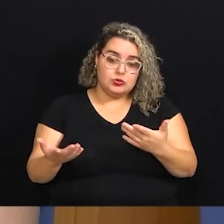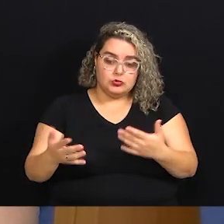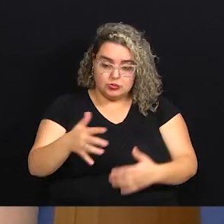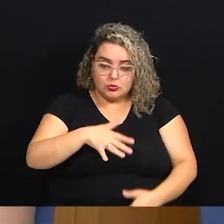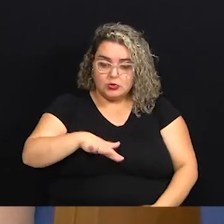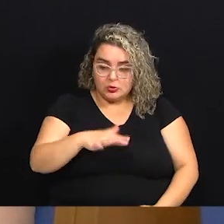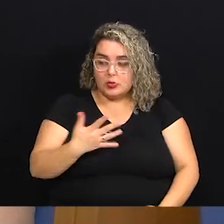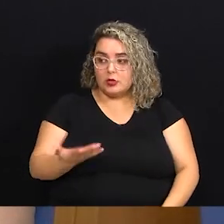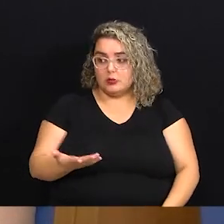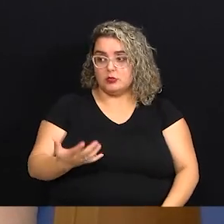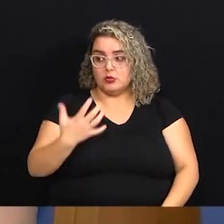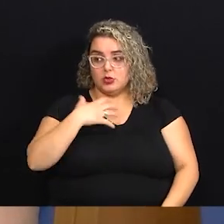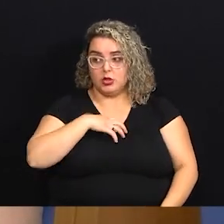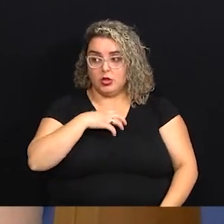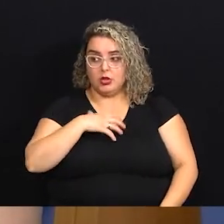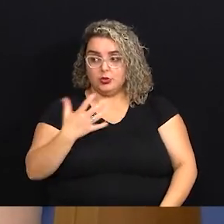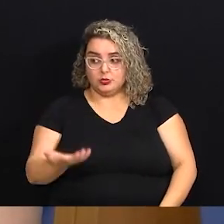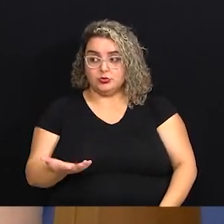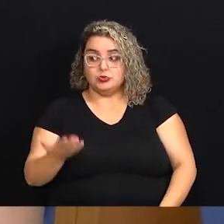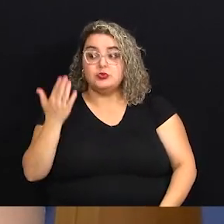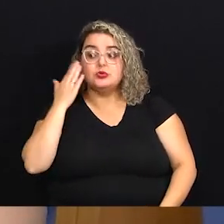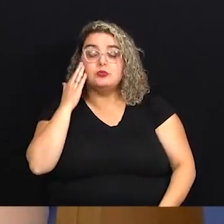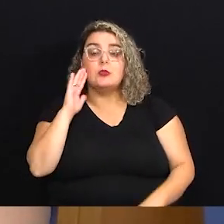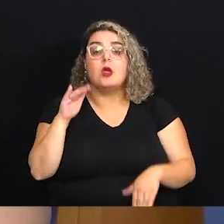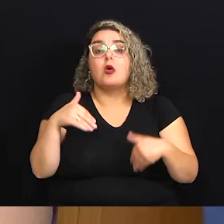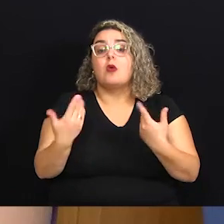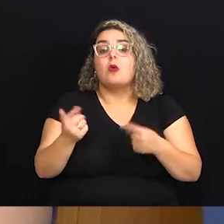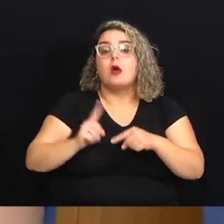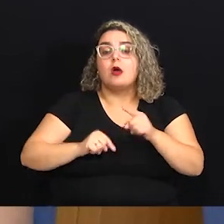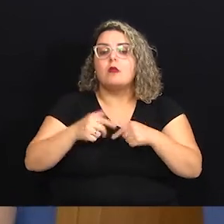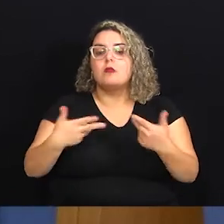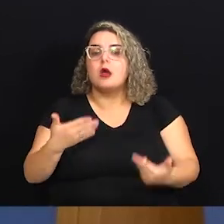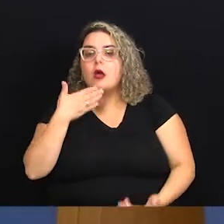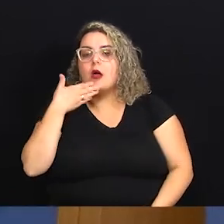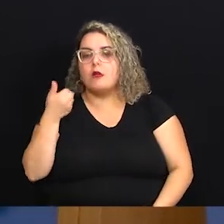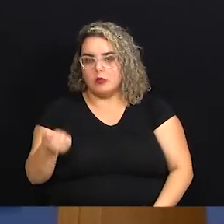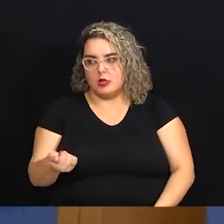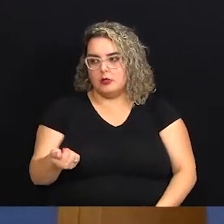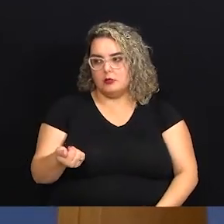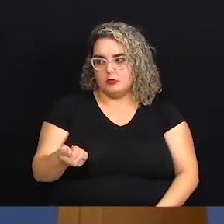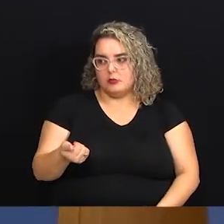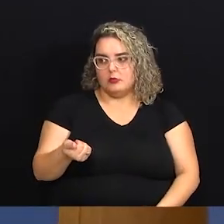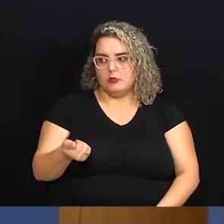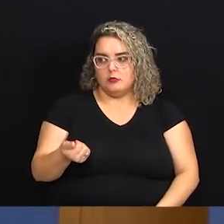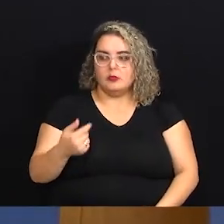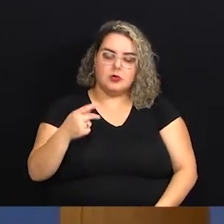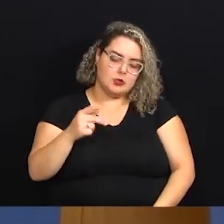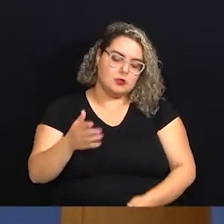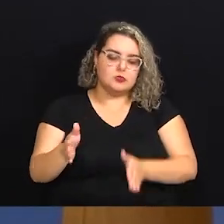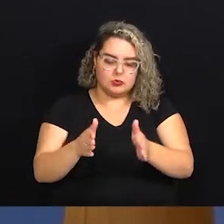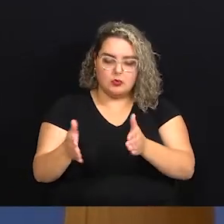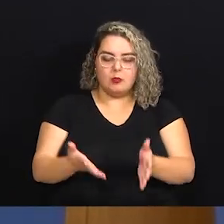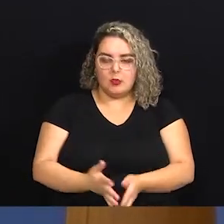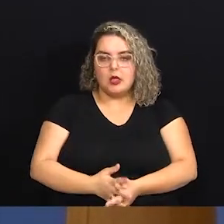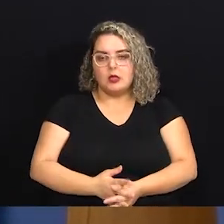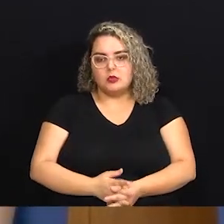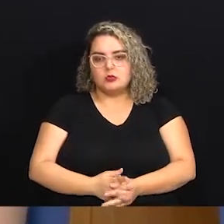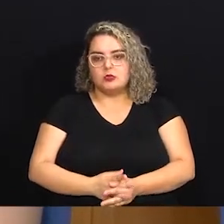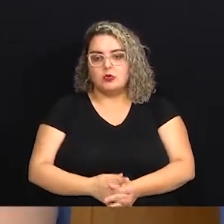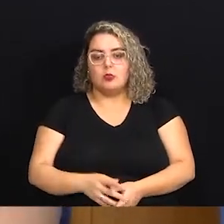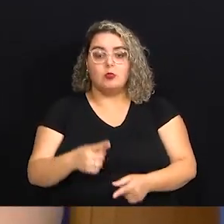importante você escolher, né, no mercado, é até uma forma de você saber qual equipamento seria melhor para o seu